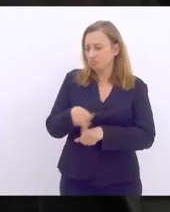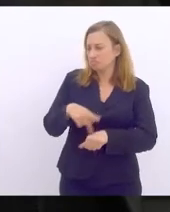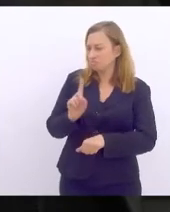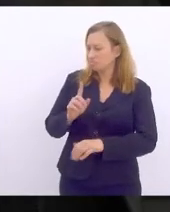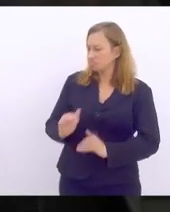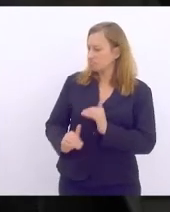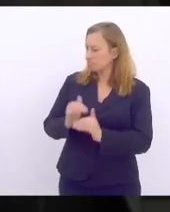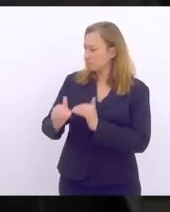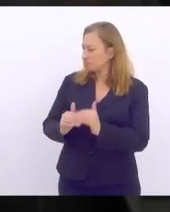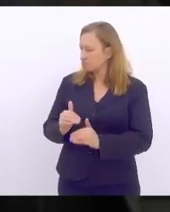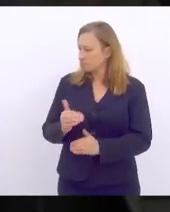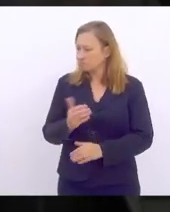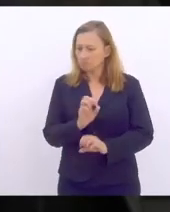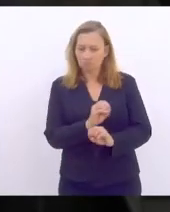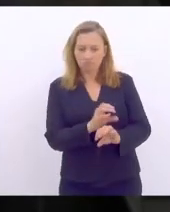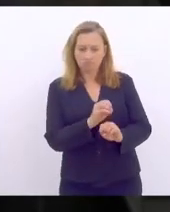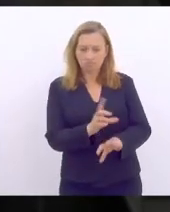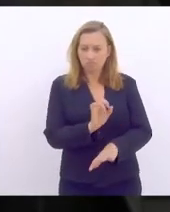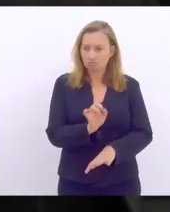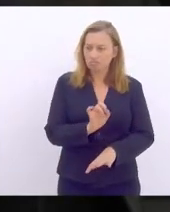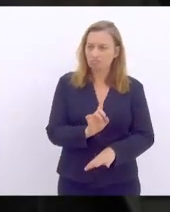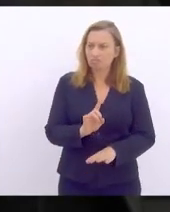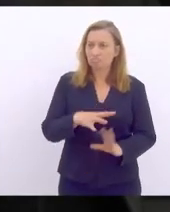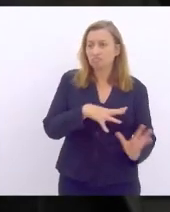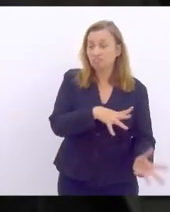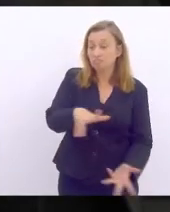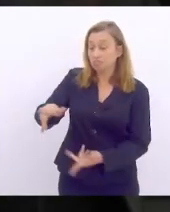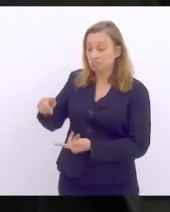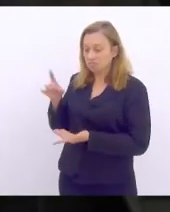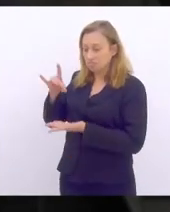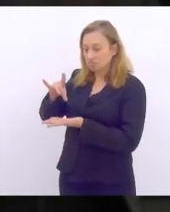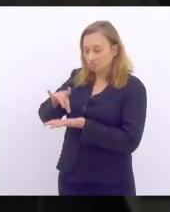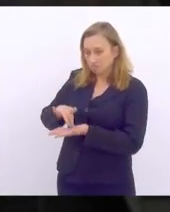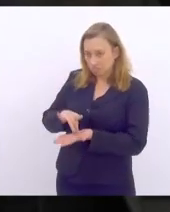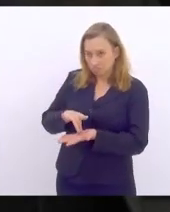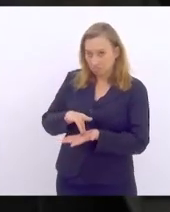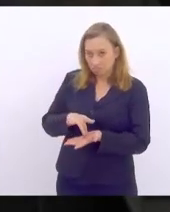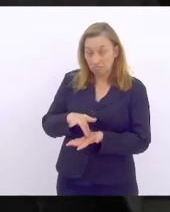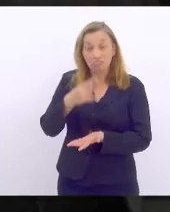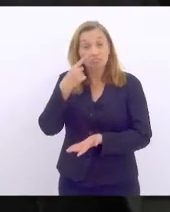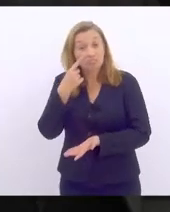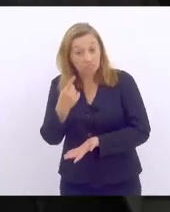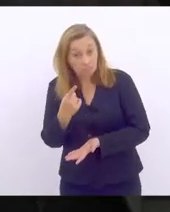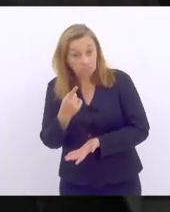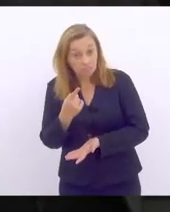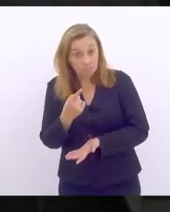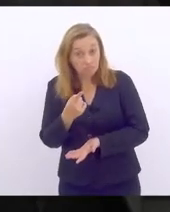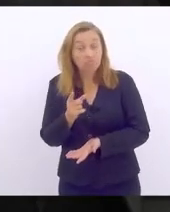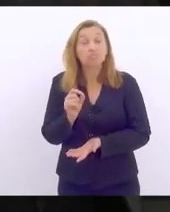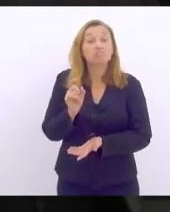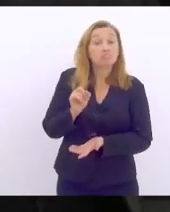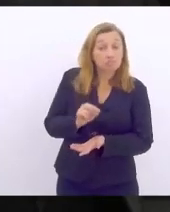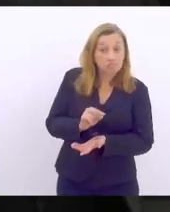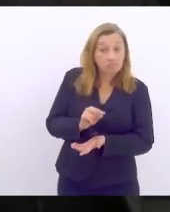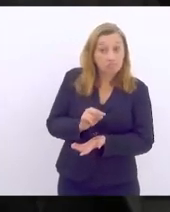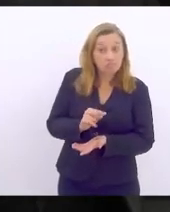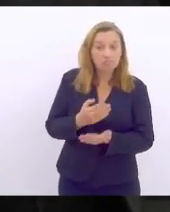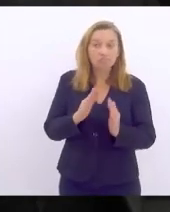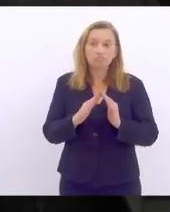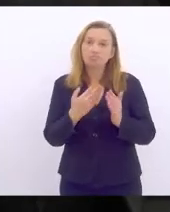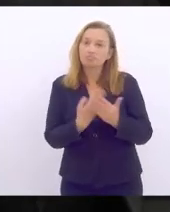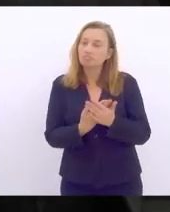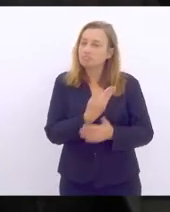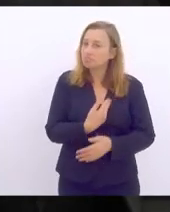sem educação quando no mundo real o que vemos é a escola